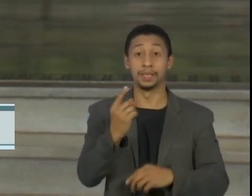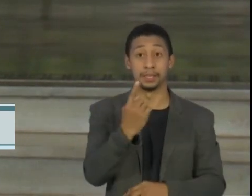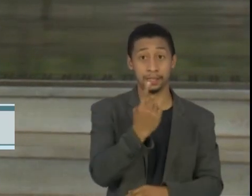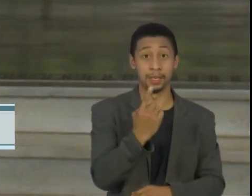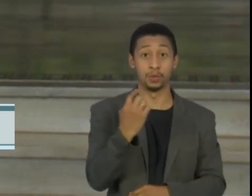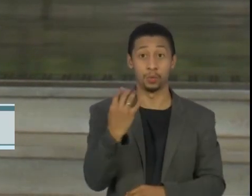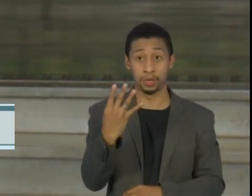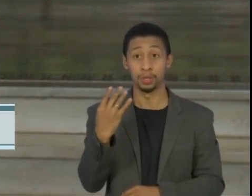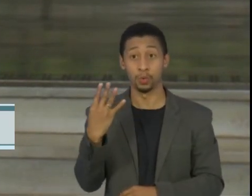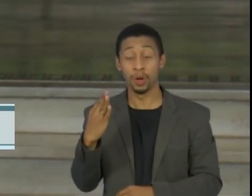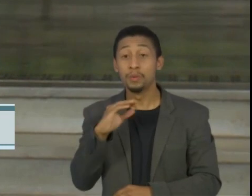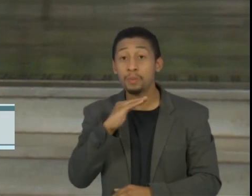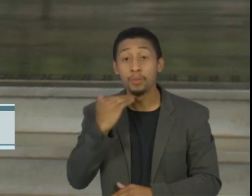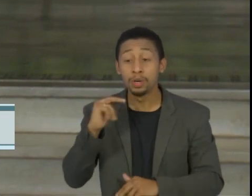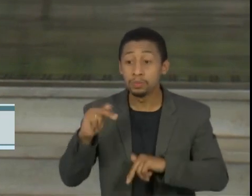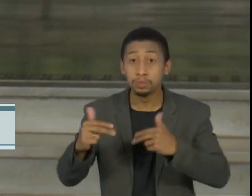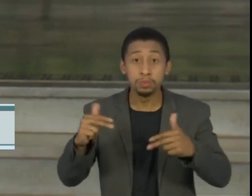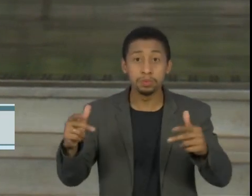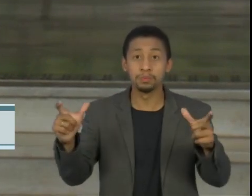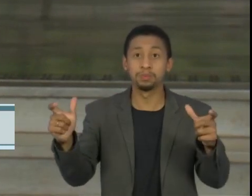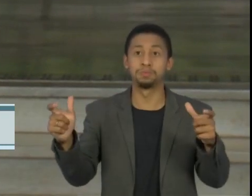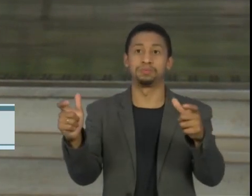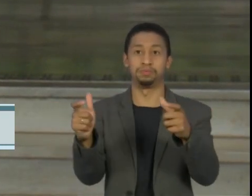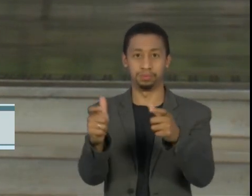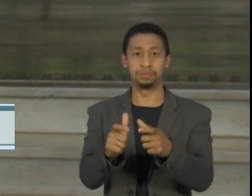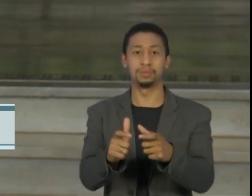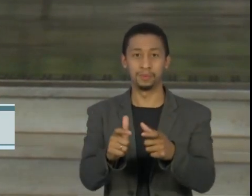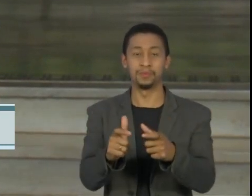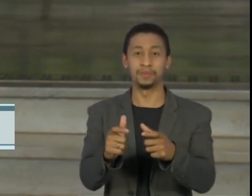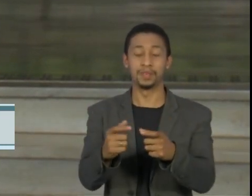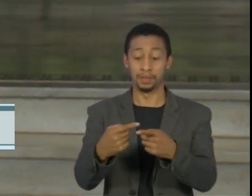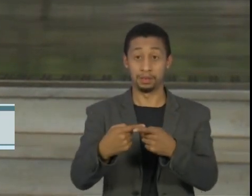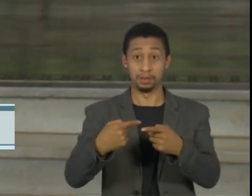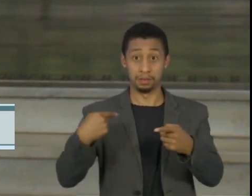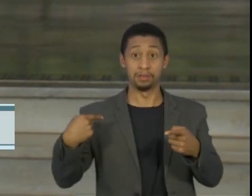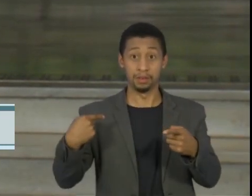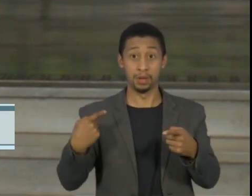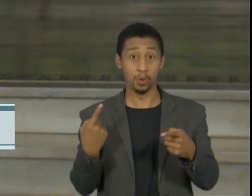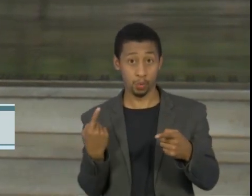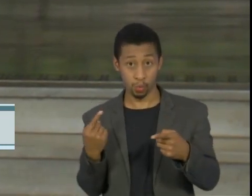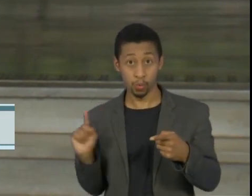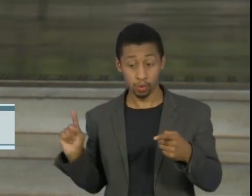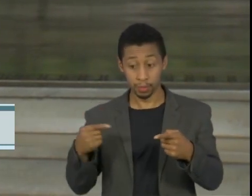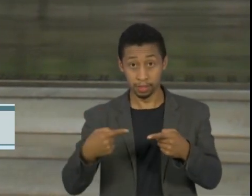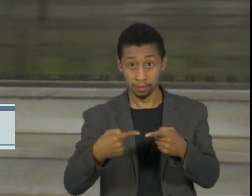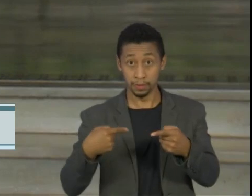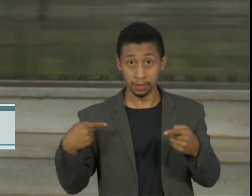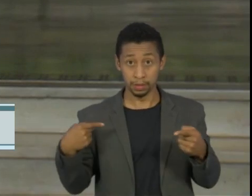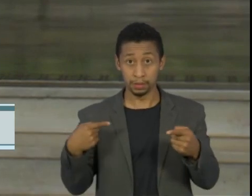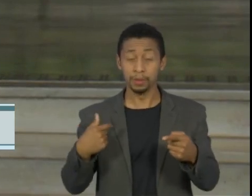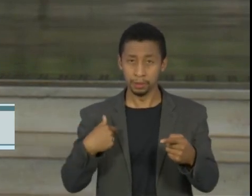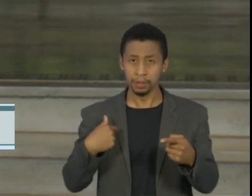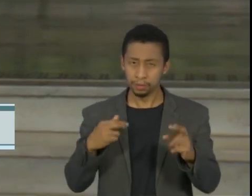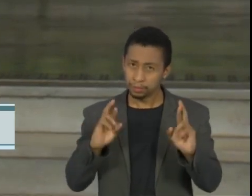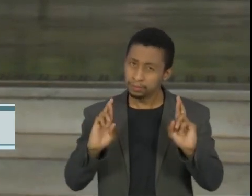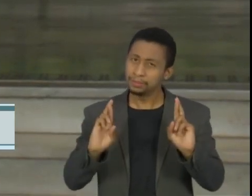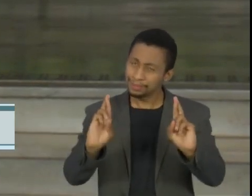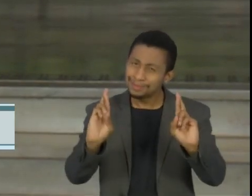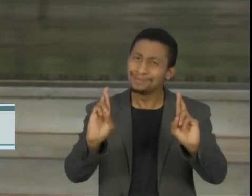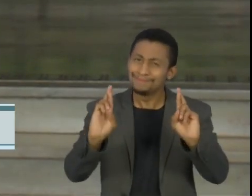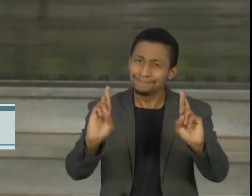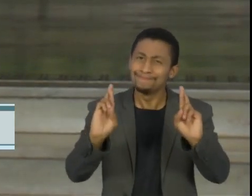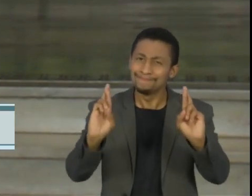144 falecimentos nesta última semana. Eu não quero ser otimista, mas também não quero